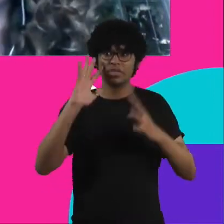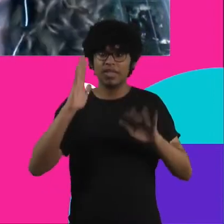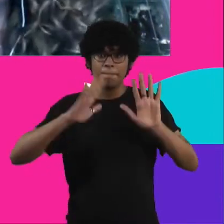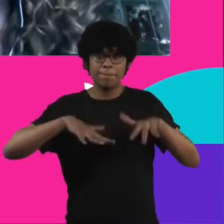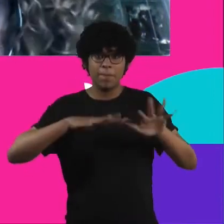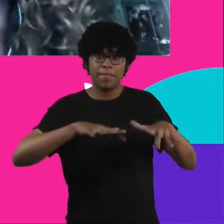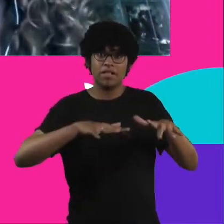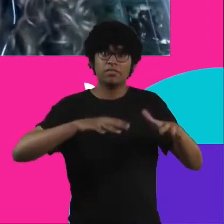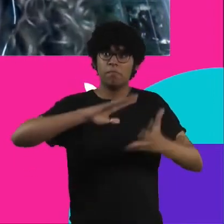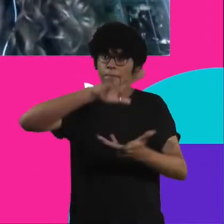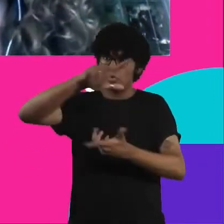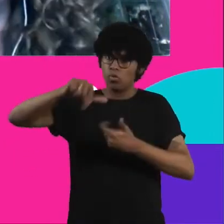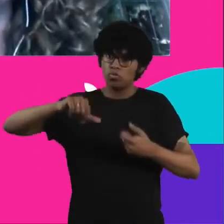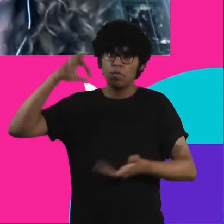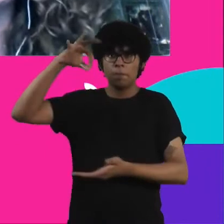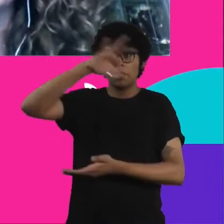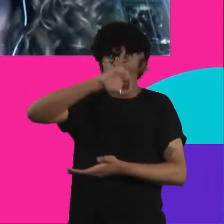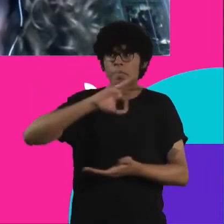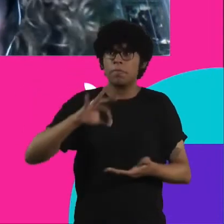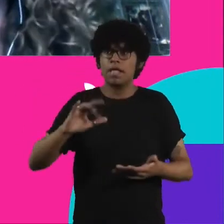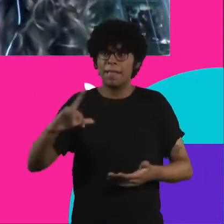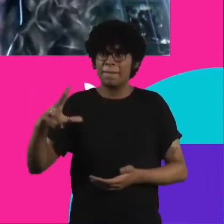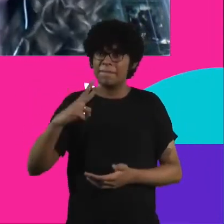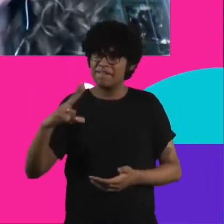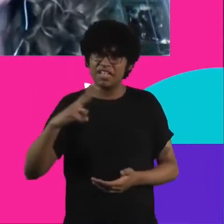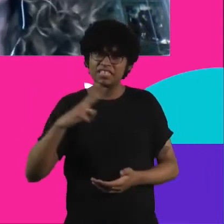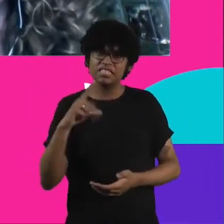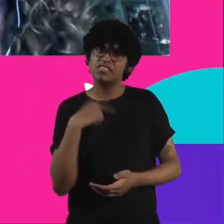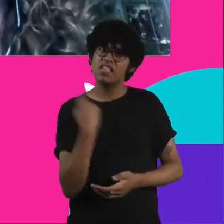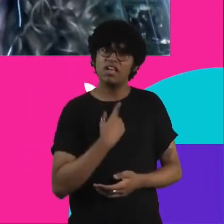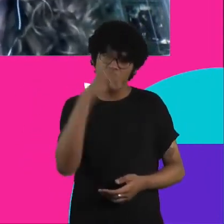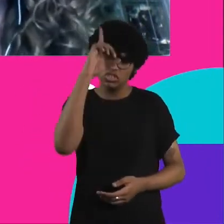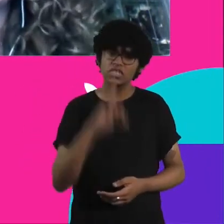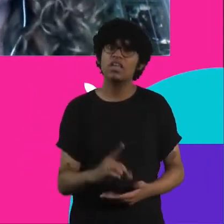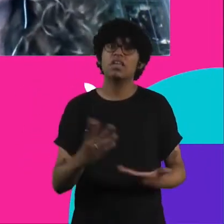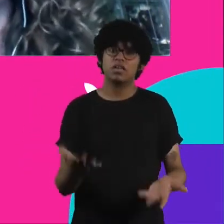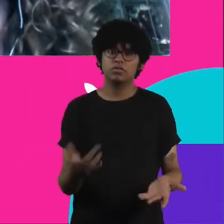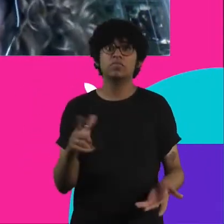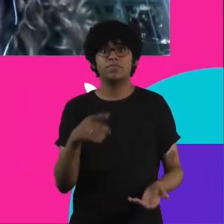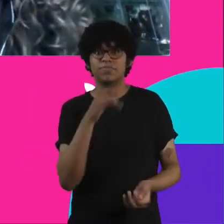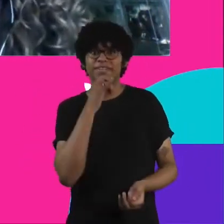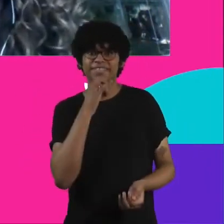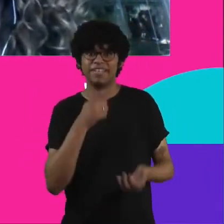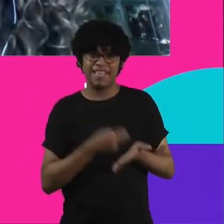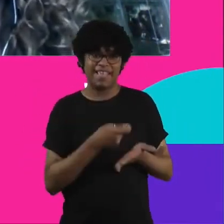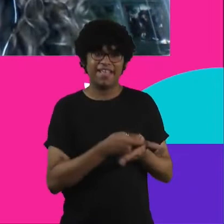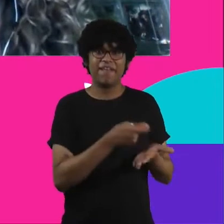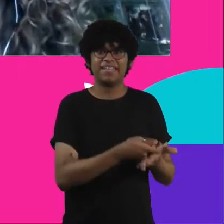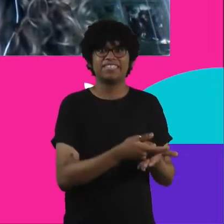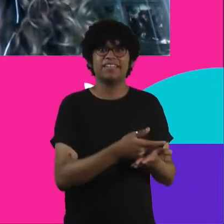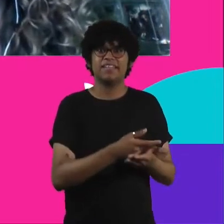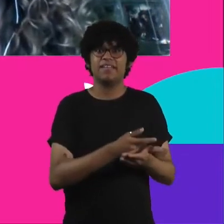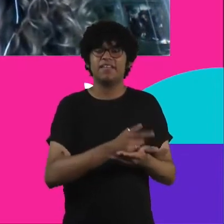protestos ao redor do mundo, das pessoas, né, clamando por privacidade, principalmente com relação agora às exigências, né, que em muitos lugares estão